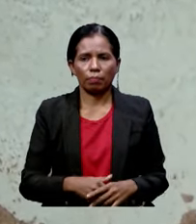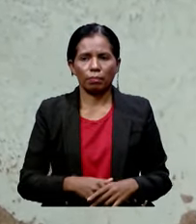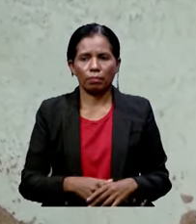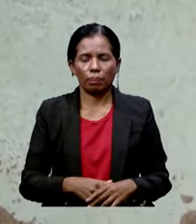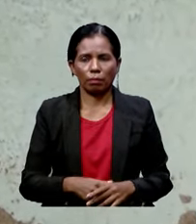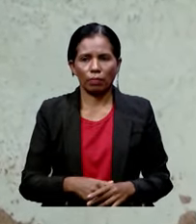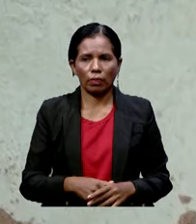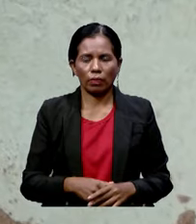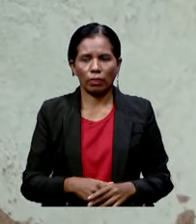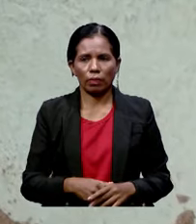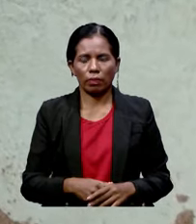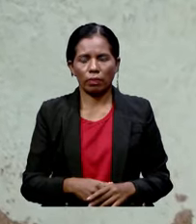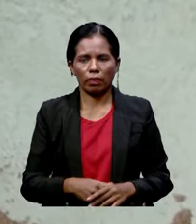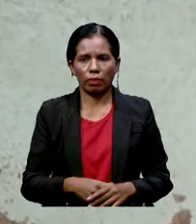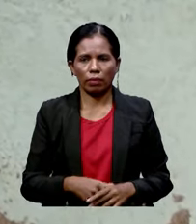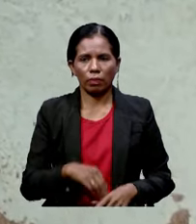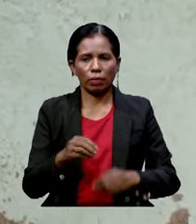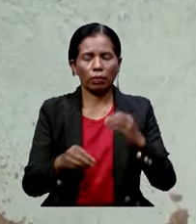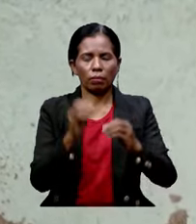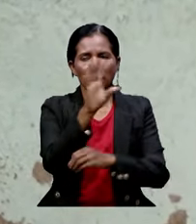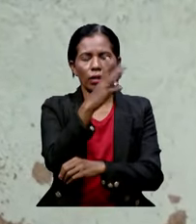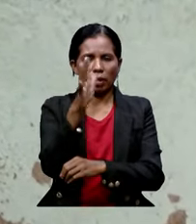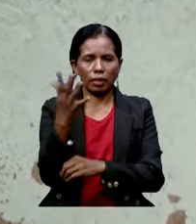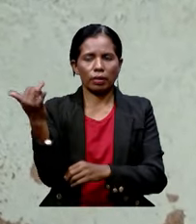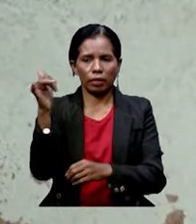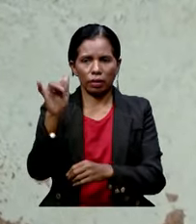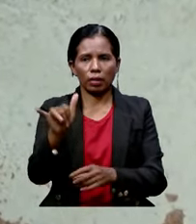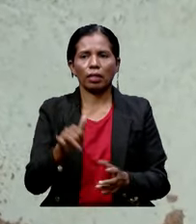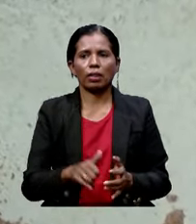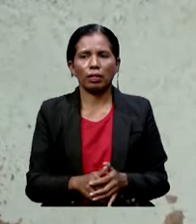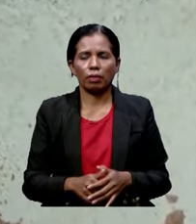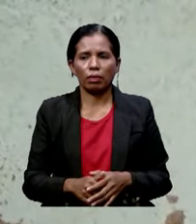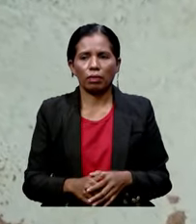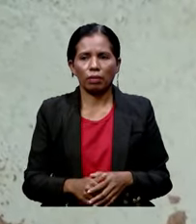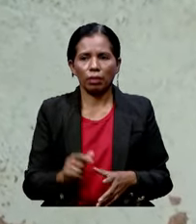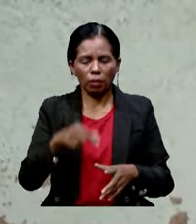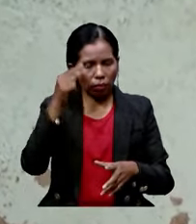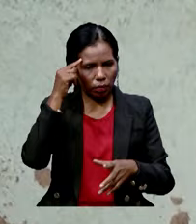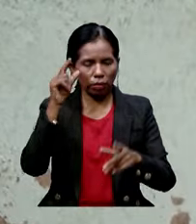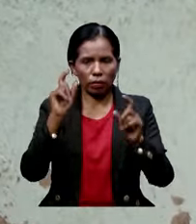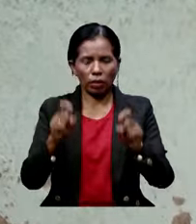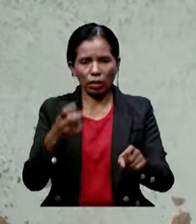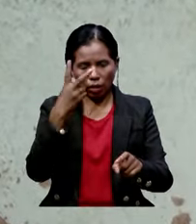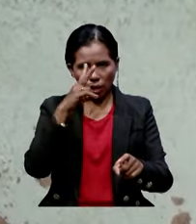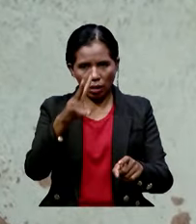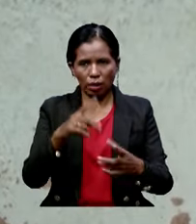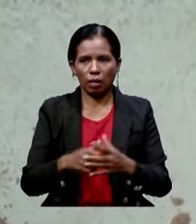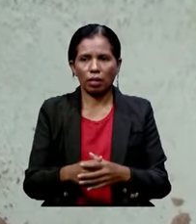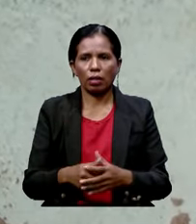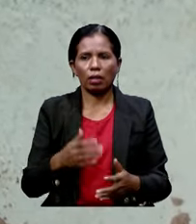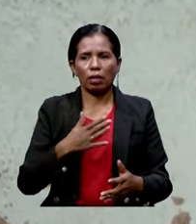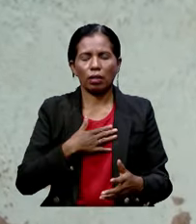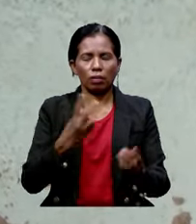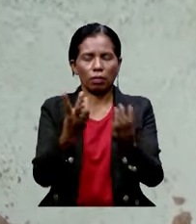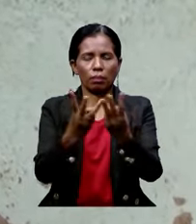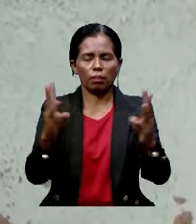At kona ba ansa, kona ba aigo an sira ka saida ne, ne governo tinki saida ho haunia moro